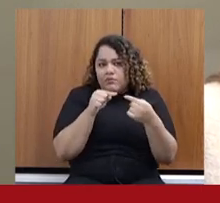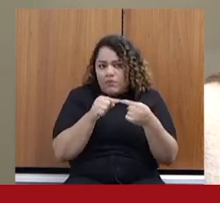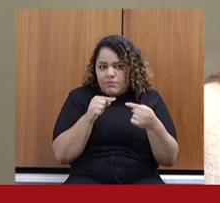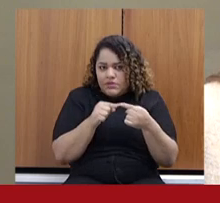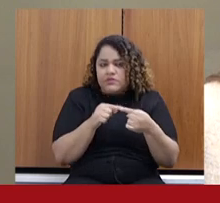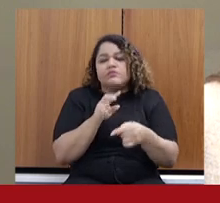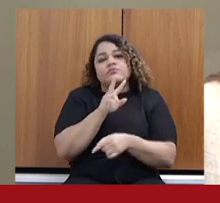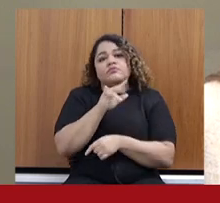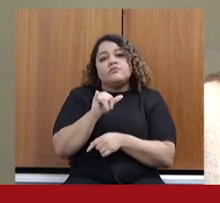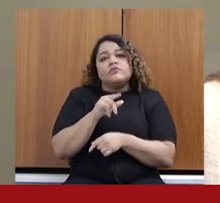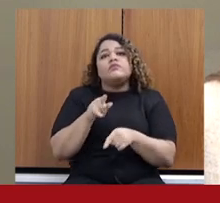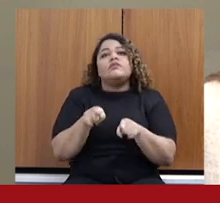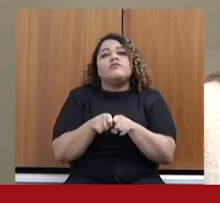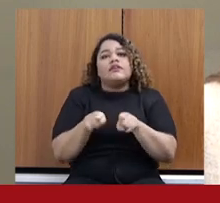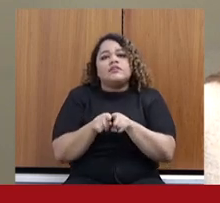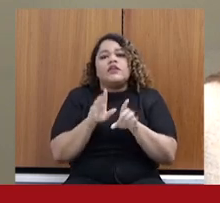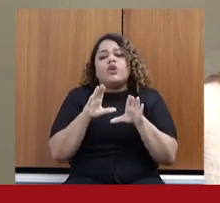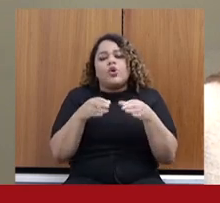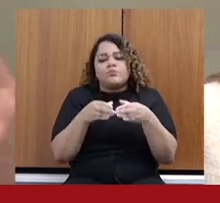comissões.